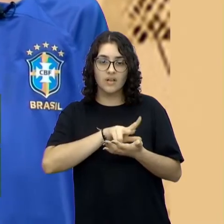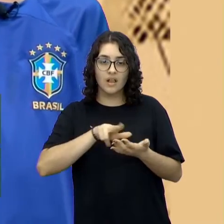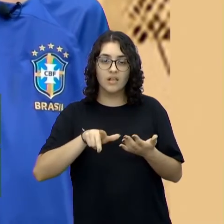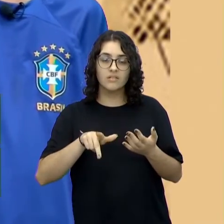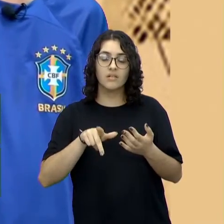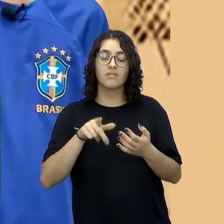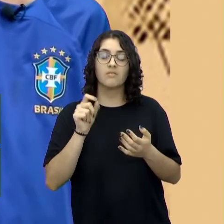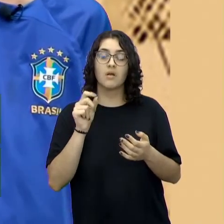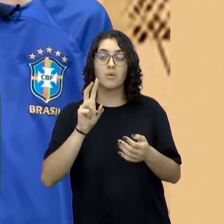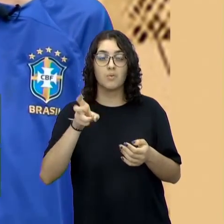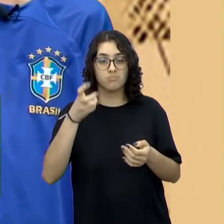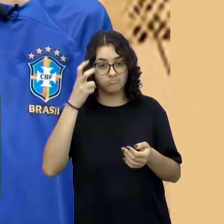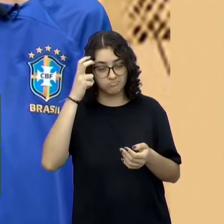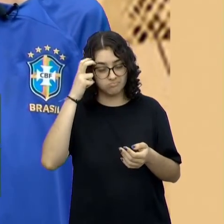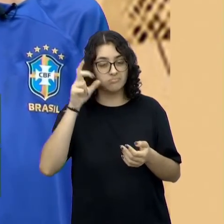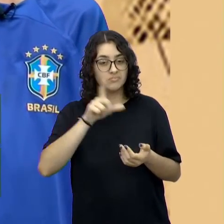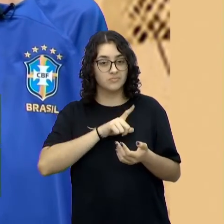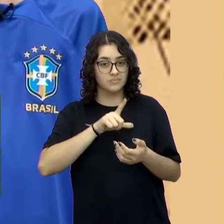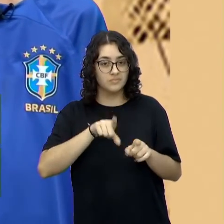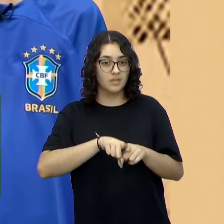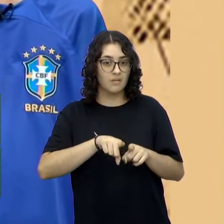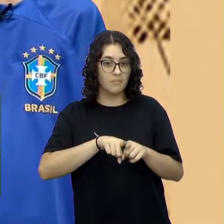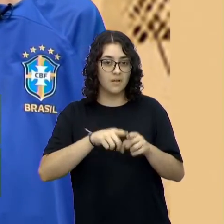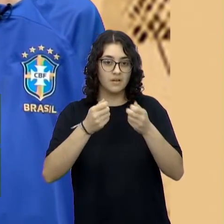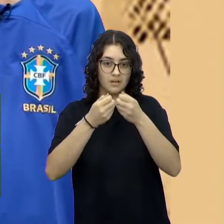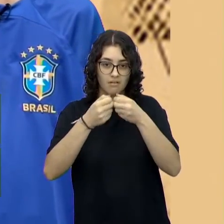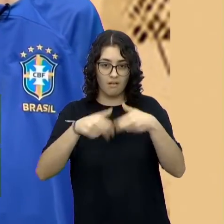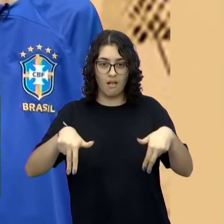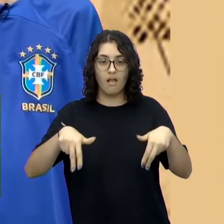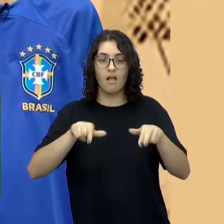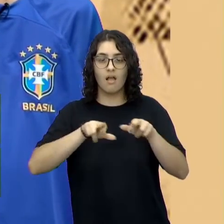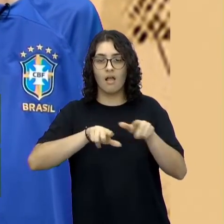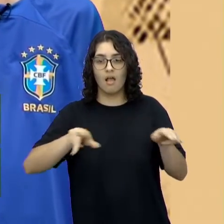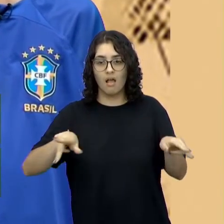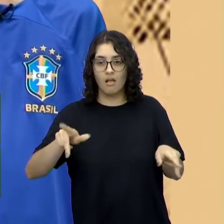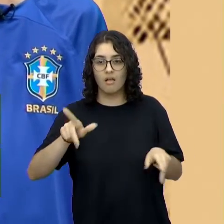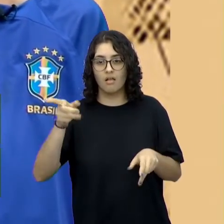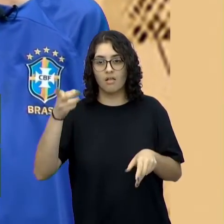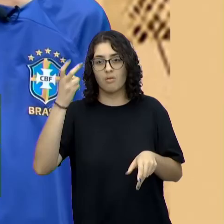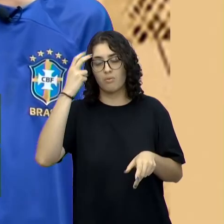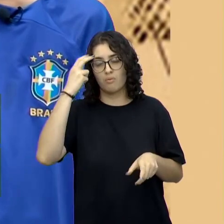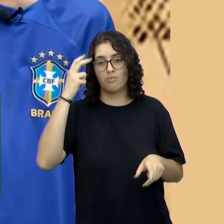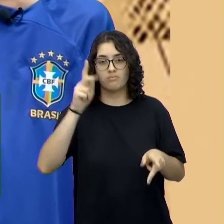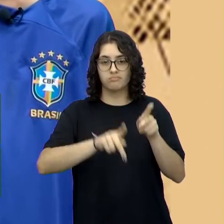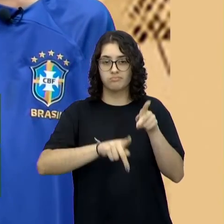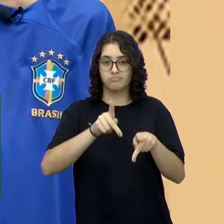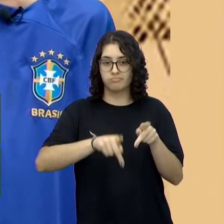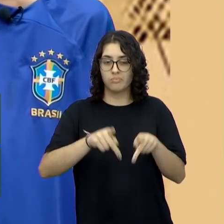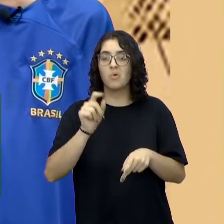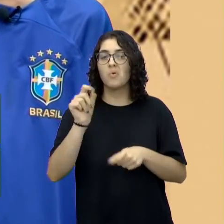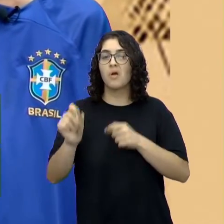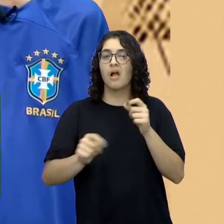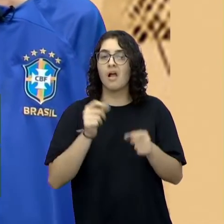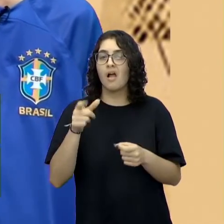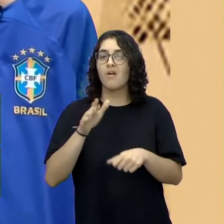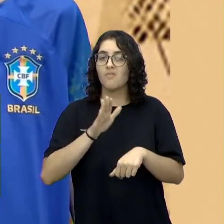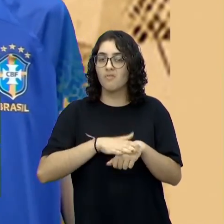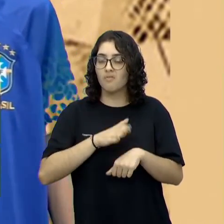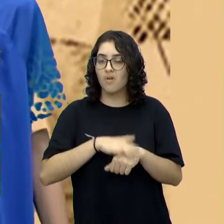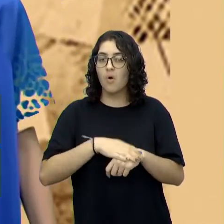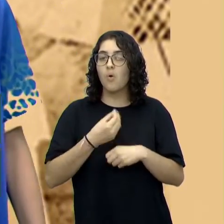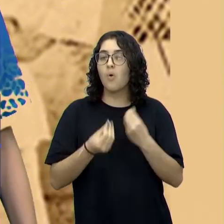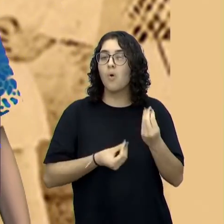culturais, diferenças étnicas também, né, de cada cultura, de um povo para outro, o que exatamente eles fazem, de